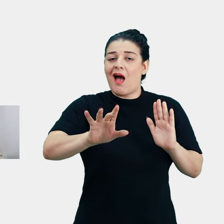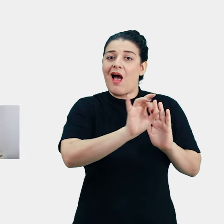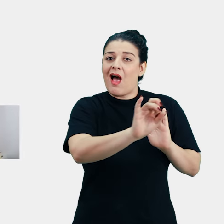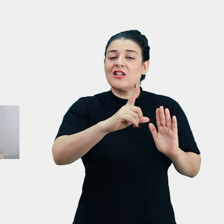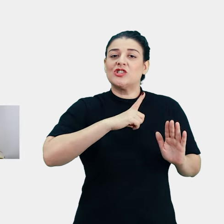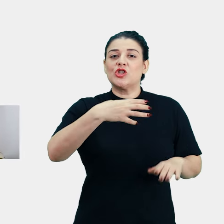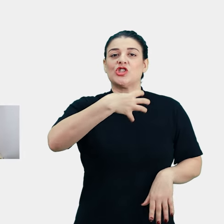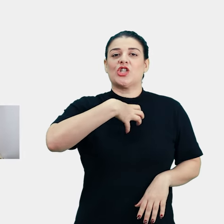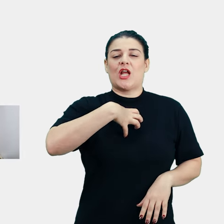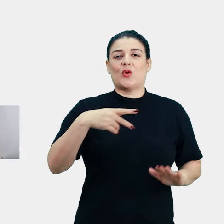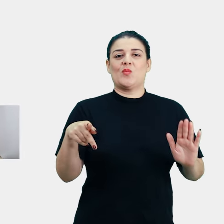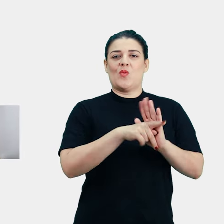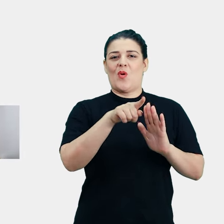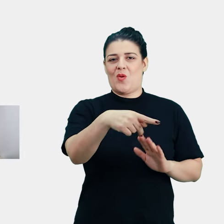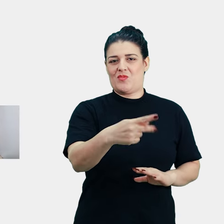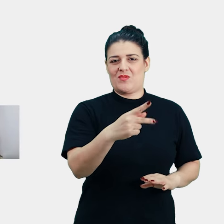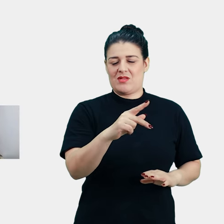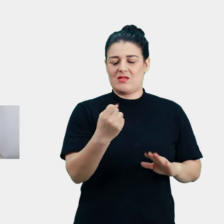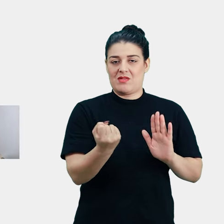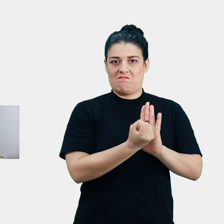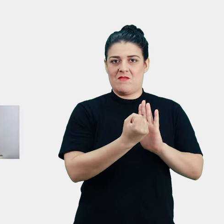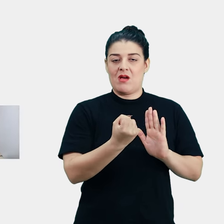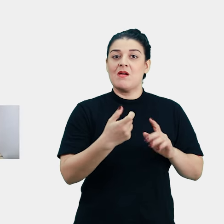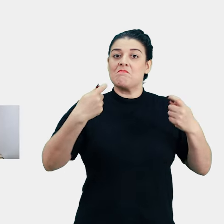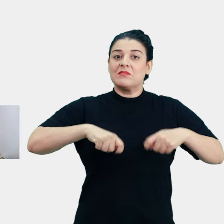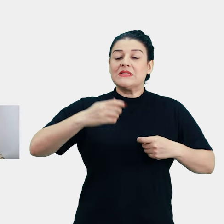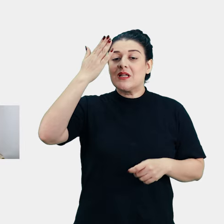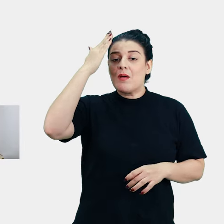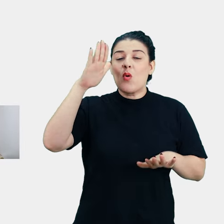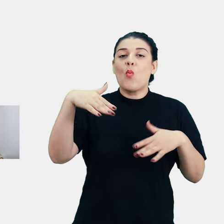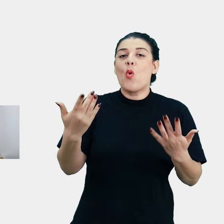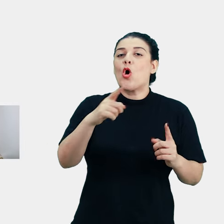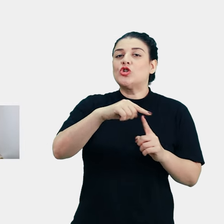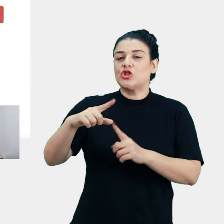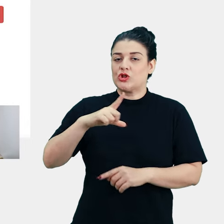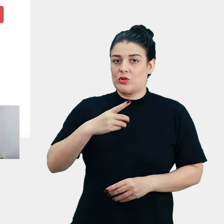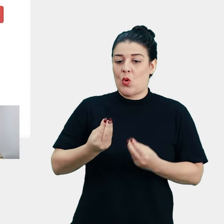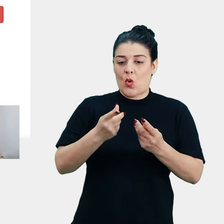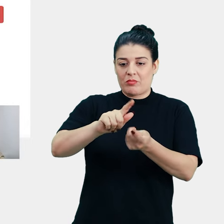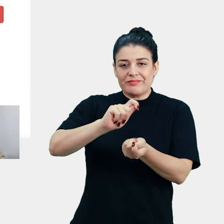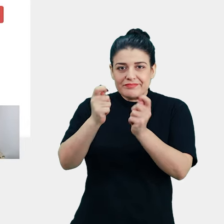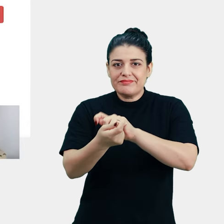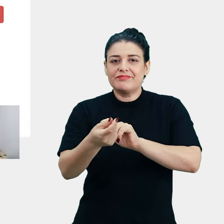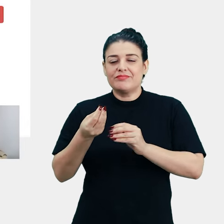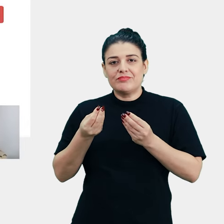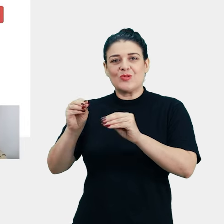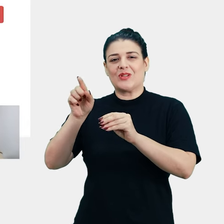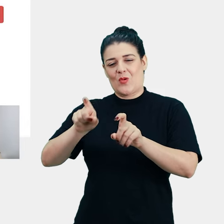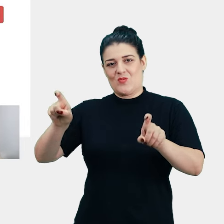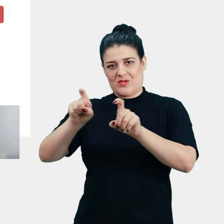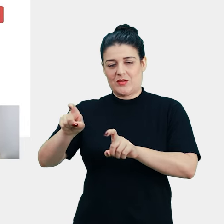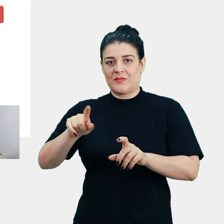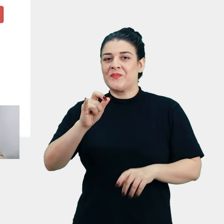dado em formato específico. A gente precisa conhecer quais são esses formatos e como convertê-los. E aqui